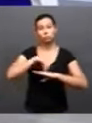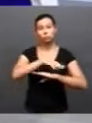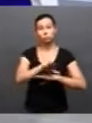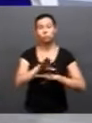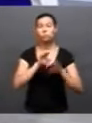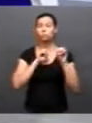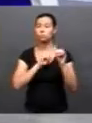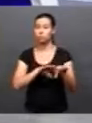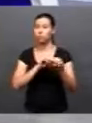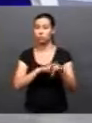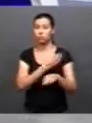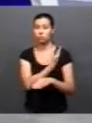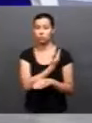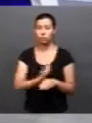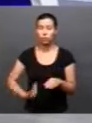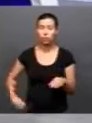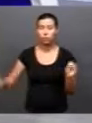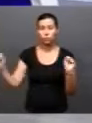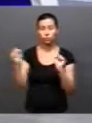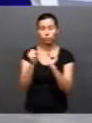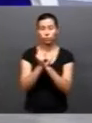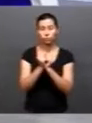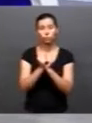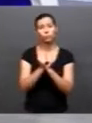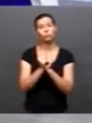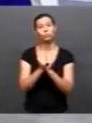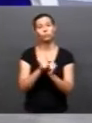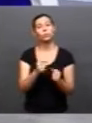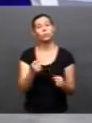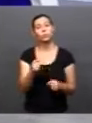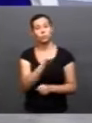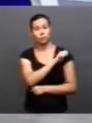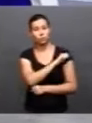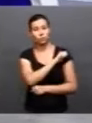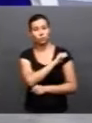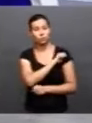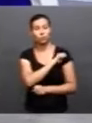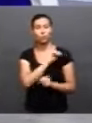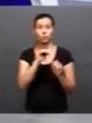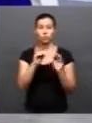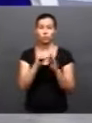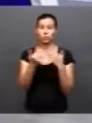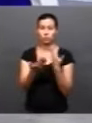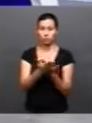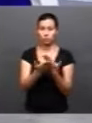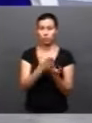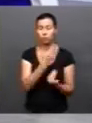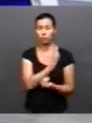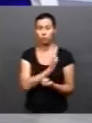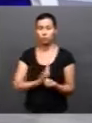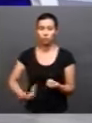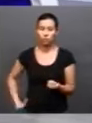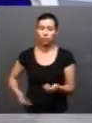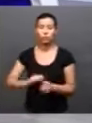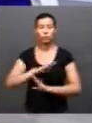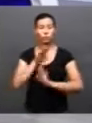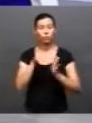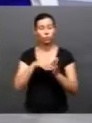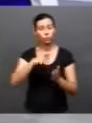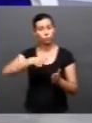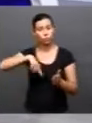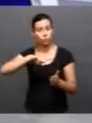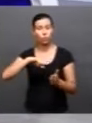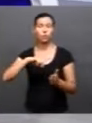público, né, junto aos alunos da rede pública de Salvador, de que todos nós, os estudantes que são negros, que